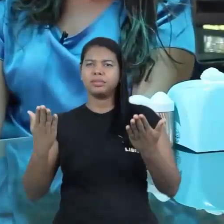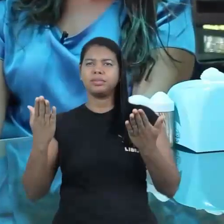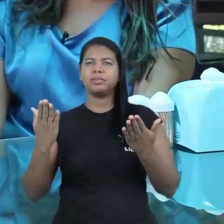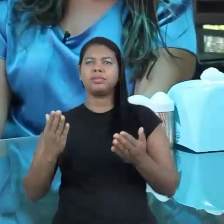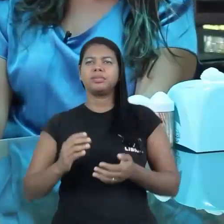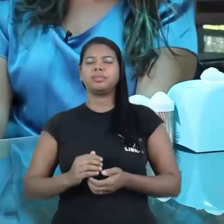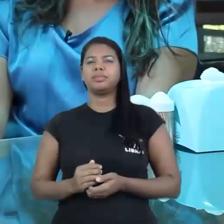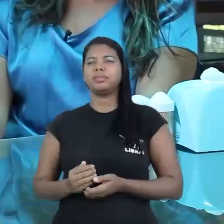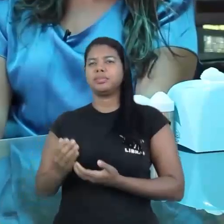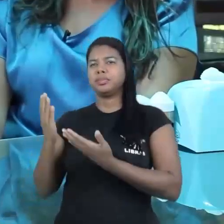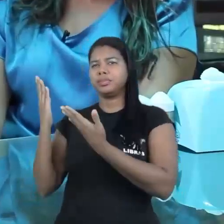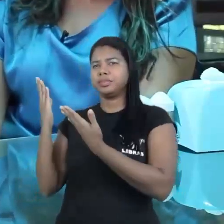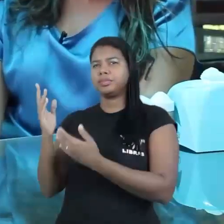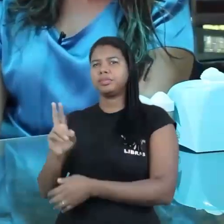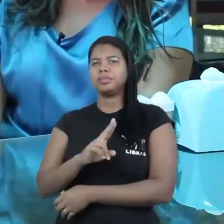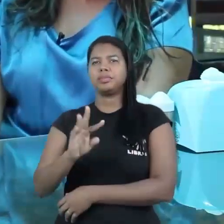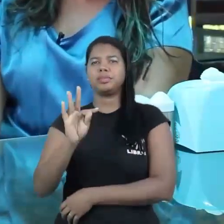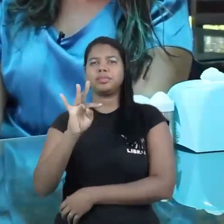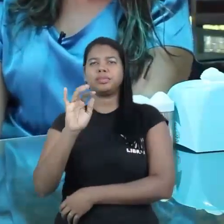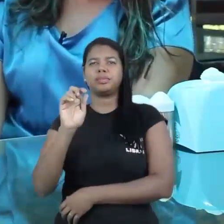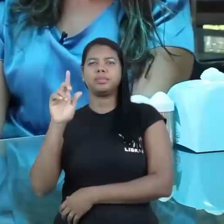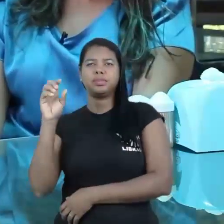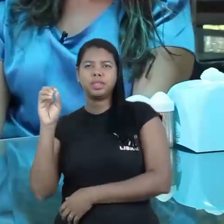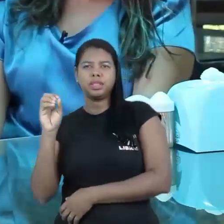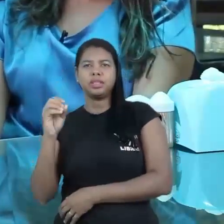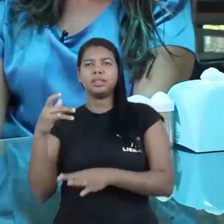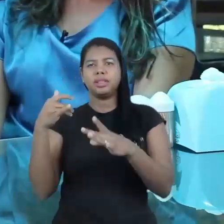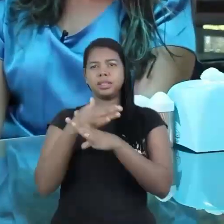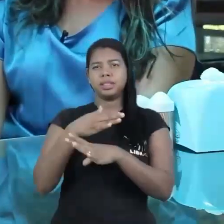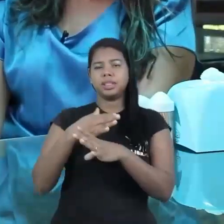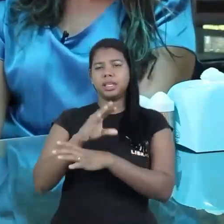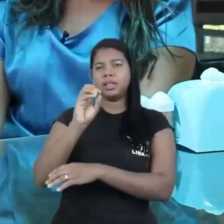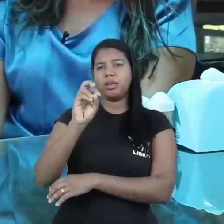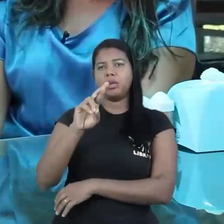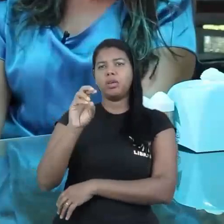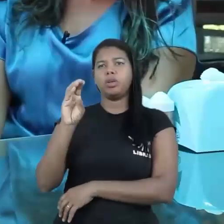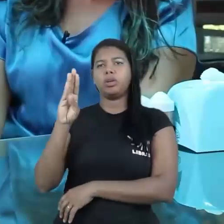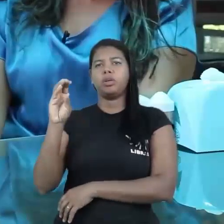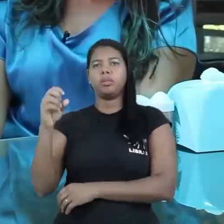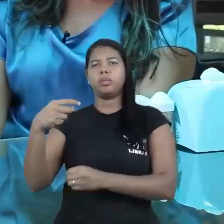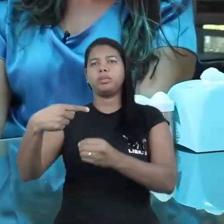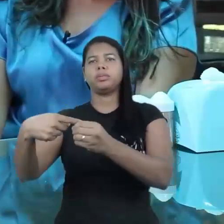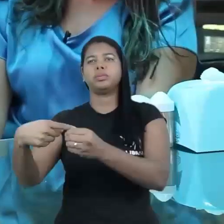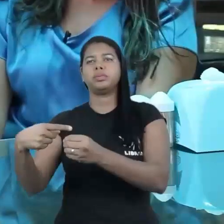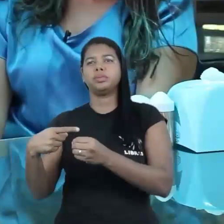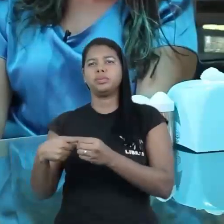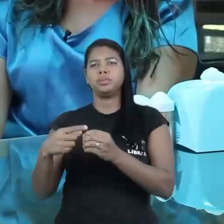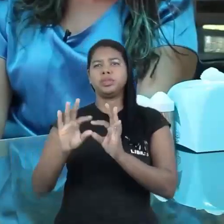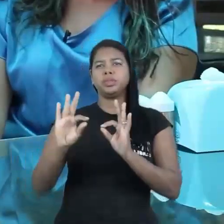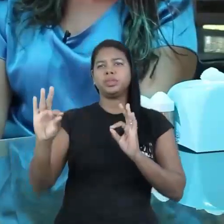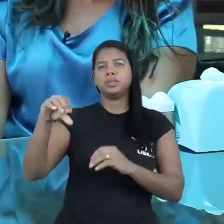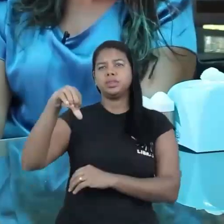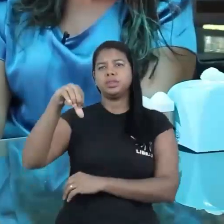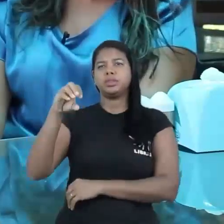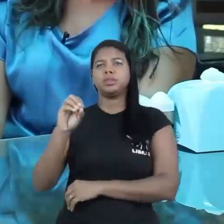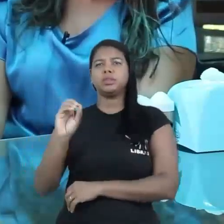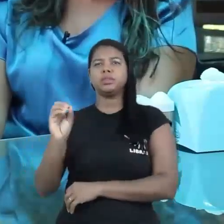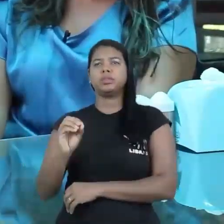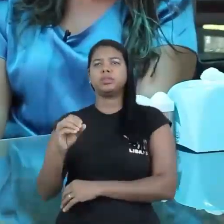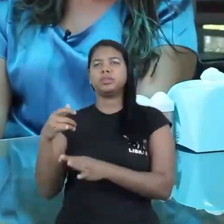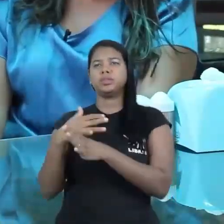Tiago Saraiva, venho lá da cidade de Orobó, cidade do interior, que fica a pouco mais de 90 quilômetros do